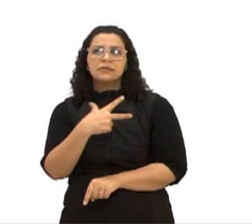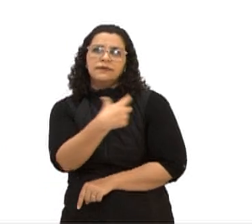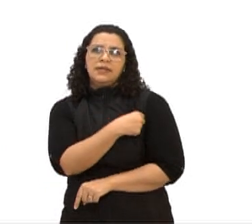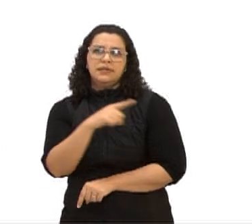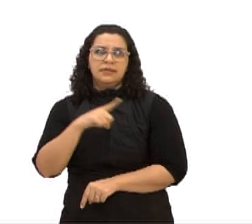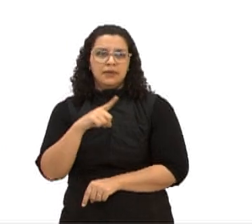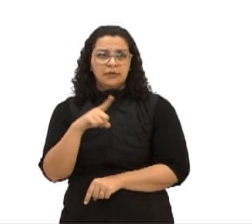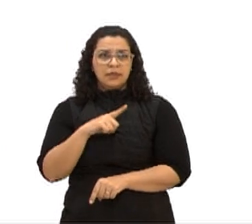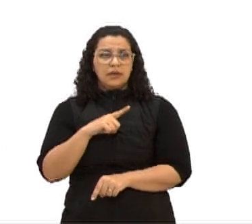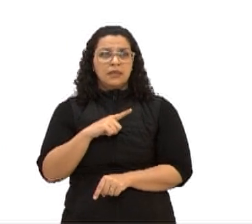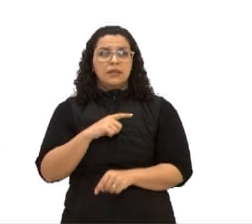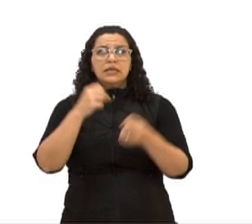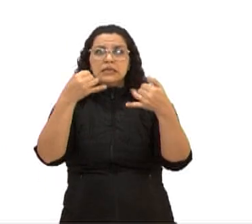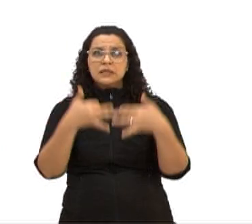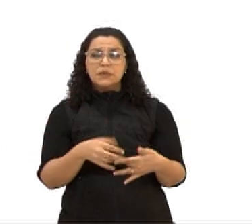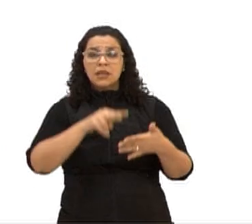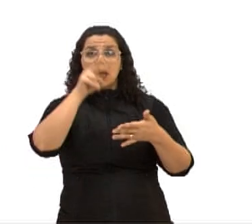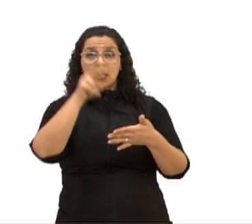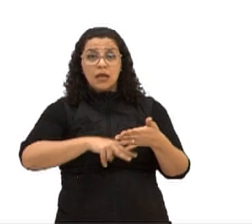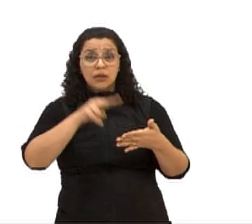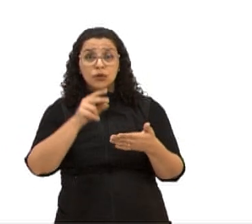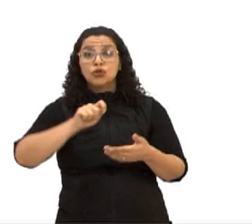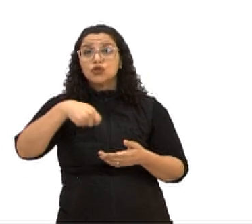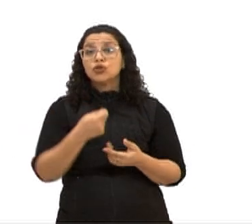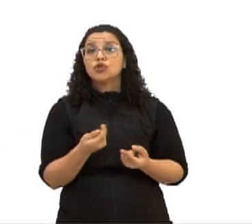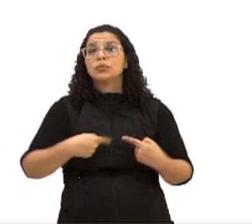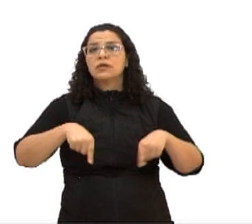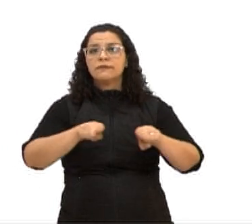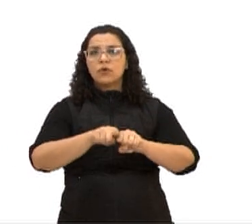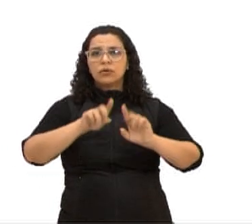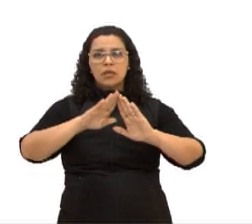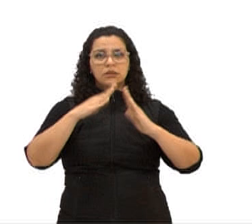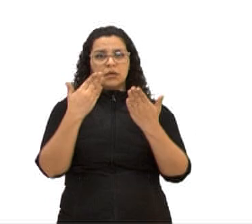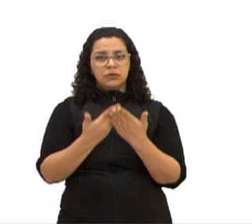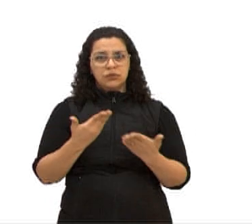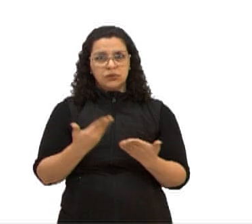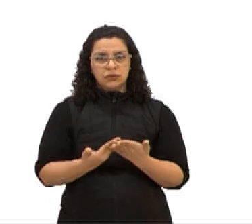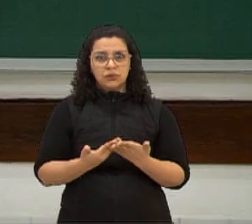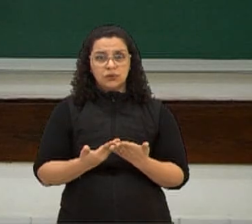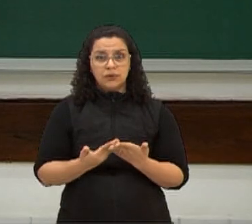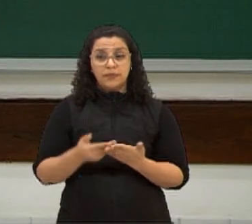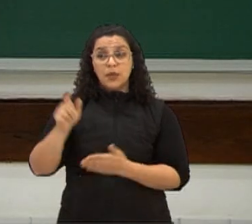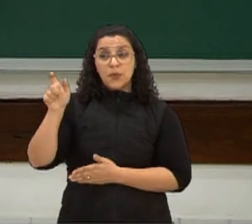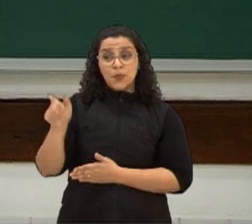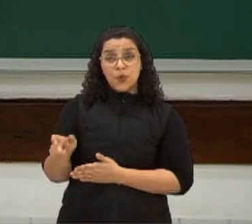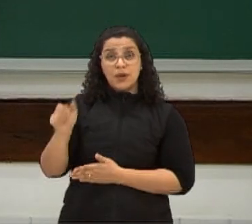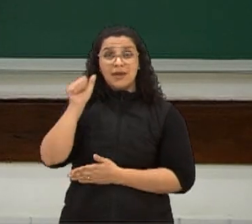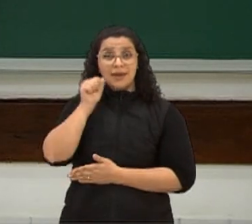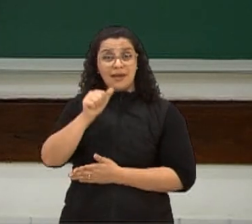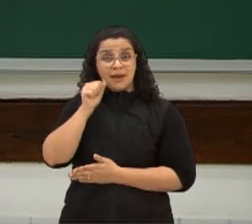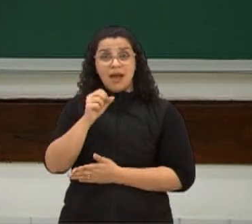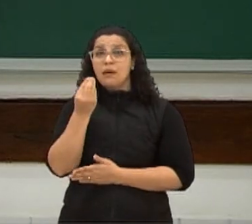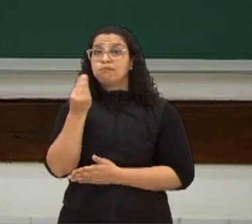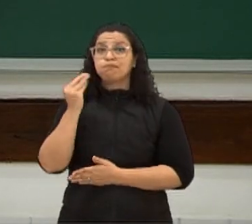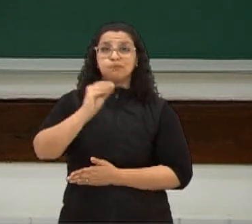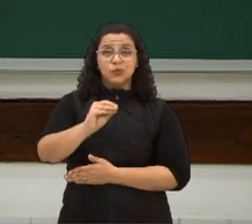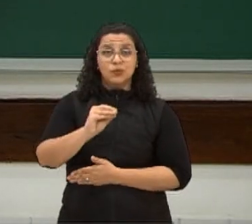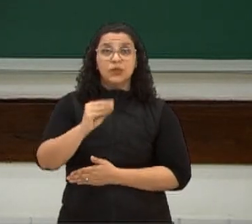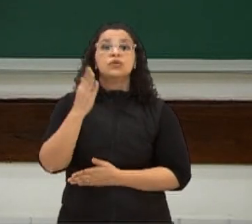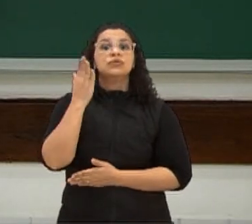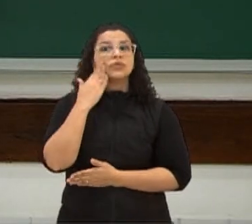vacina. Diz leitora sobre o retorno letivo. Então, ó, diz leitora. Então, eu já sei que é